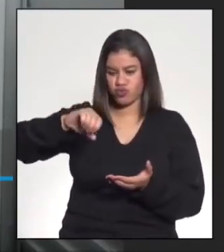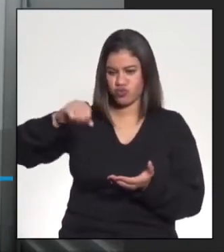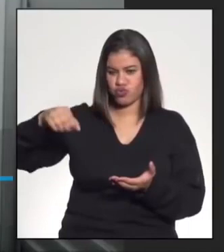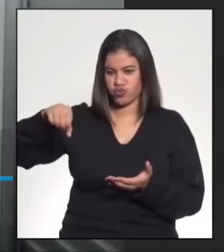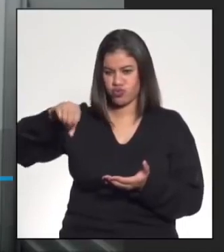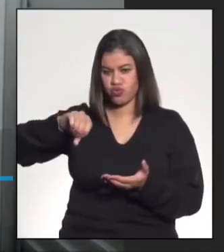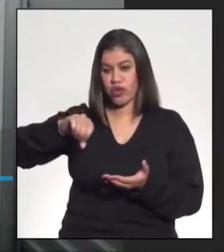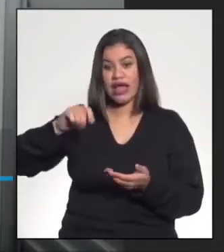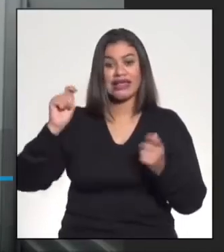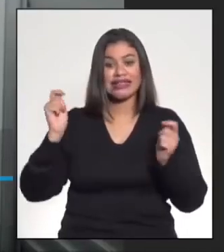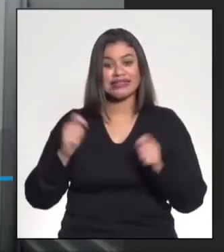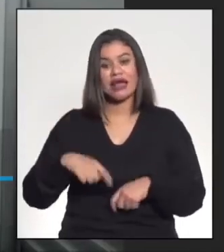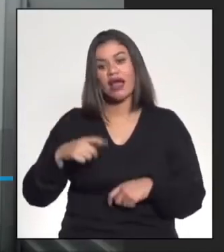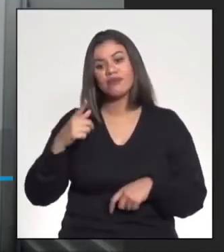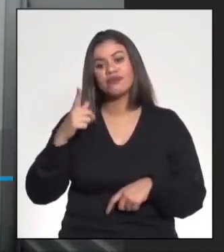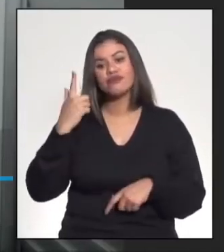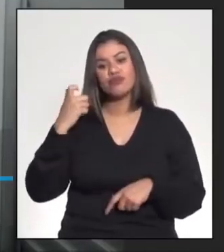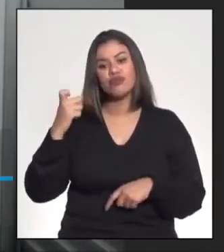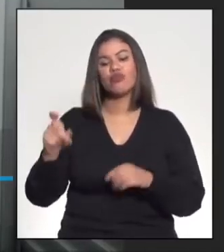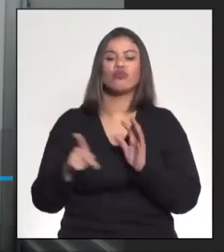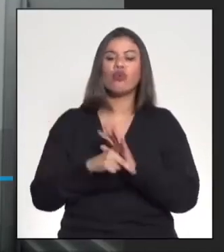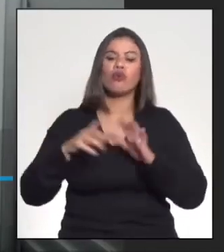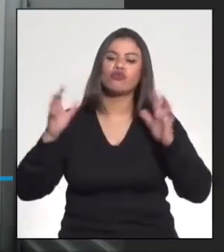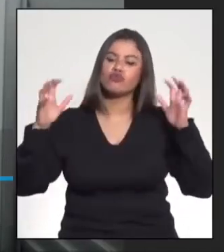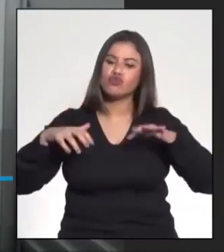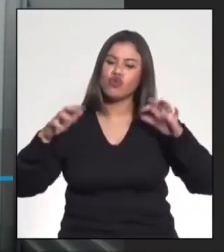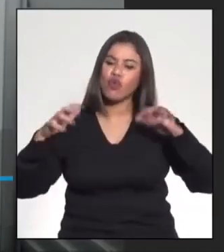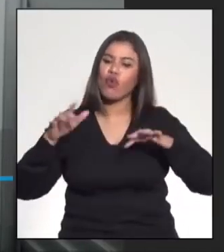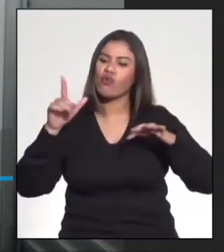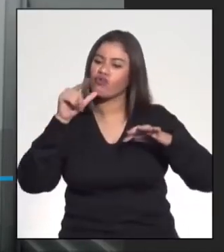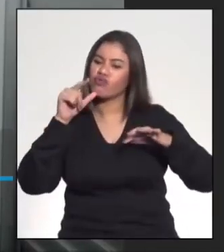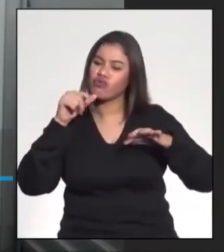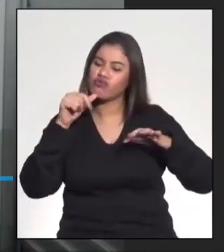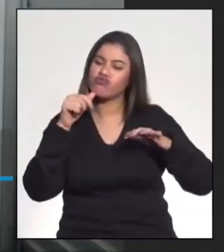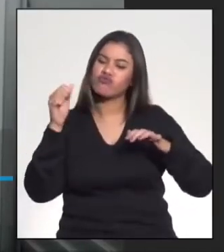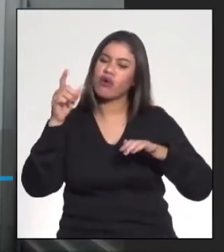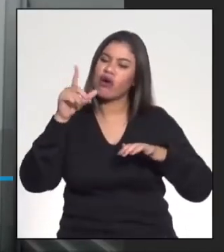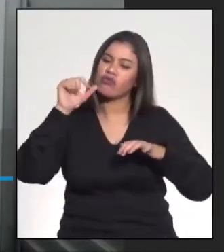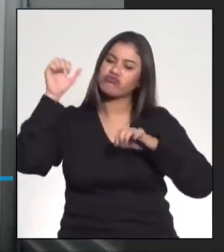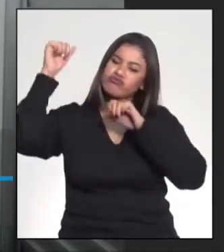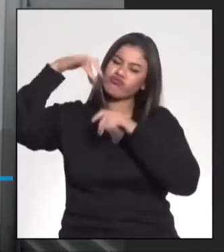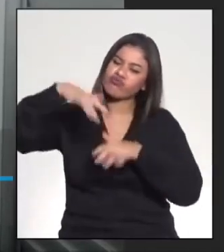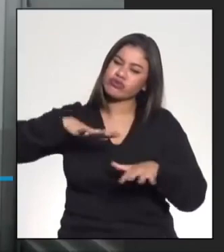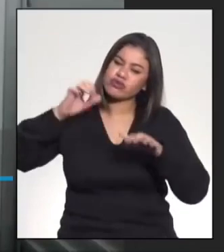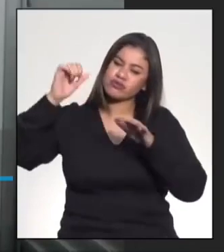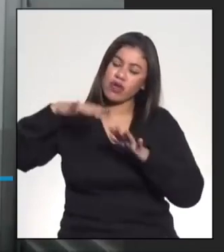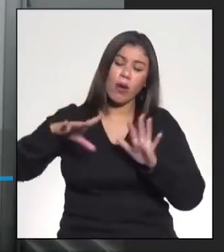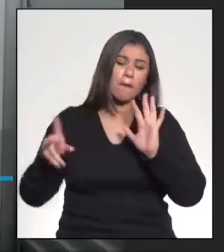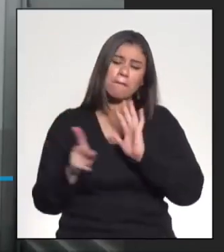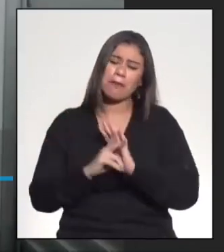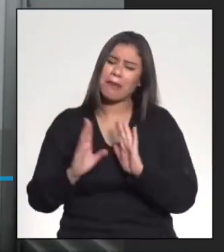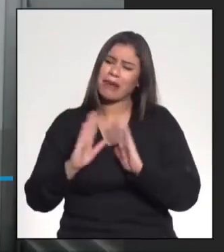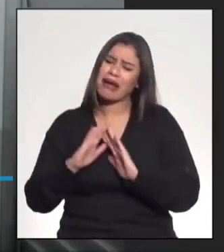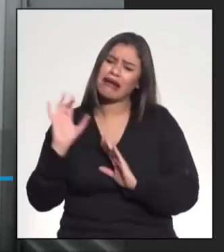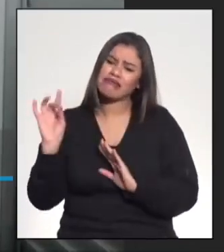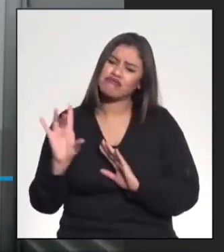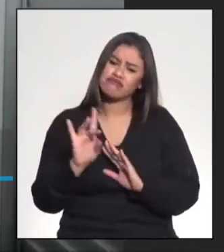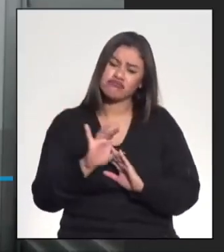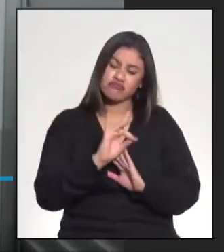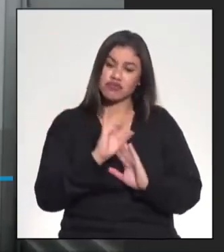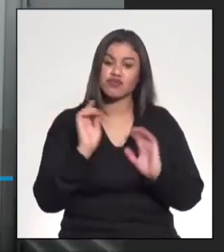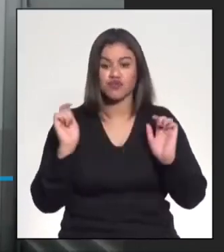ou de água, de cachoeira, serve também, pessoal. E o que você tiver em casa, tá, pessoal? Então você escreve.